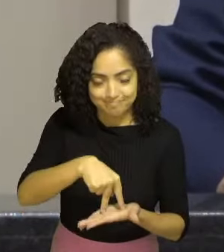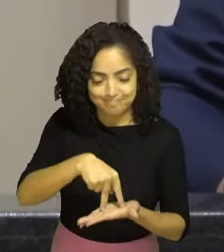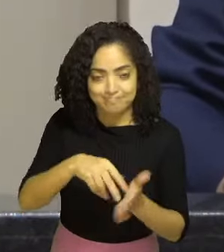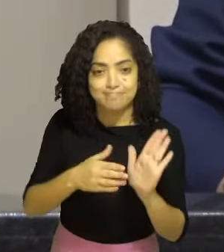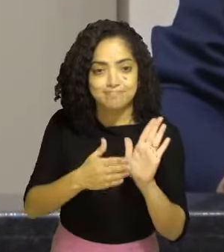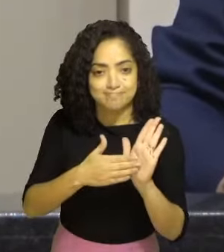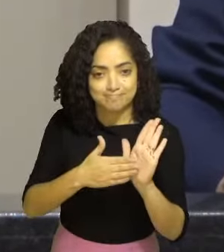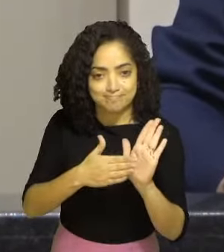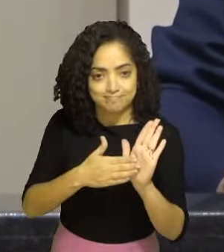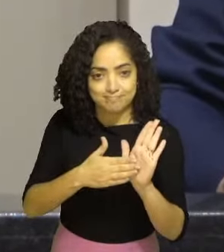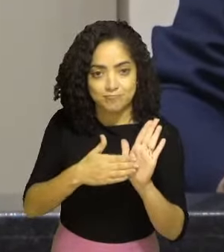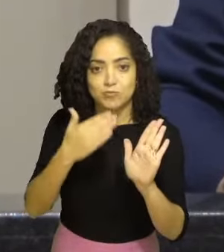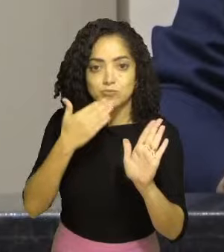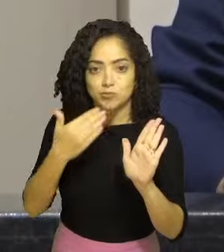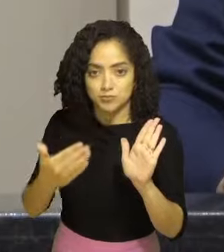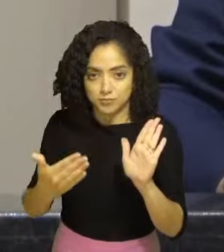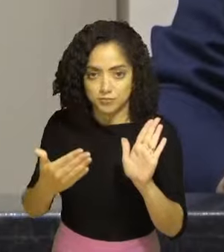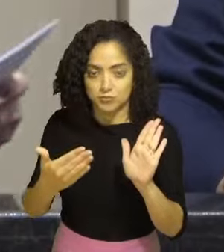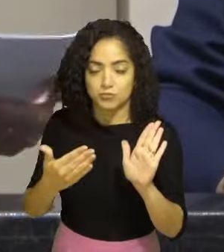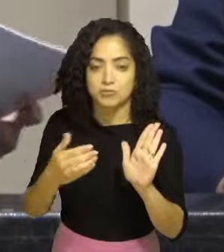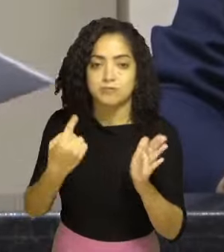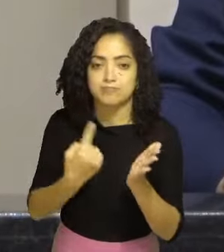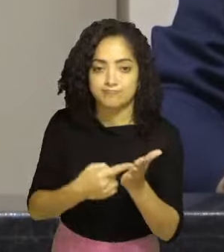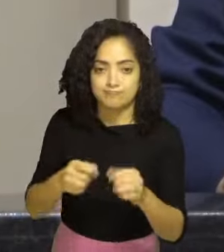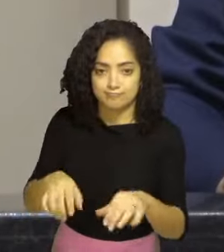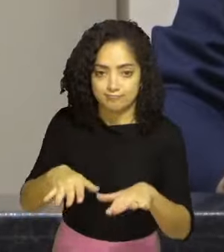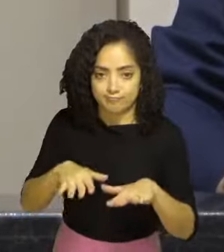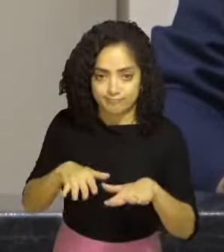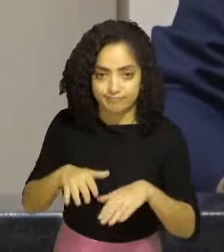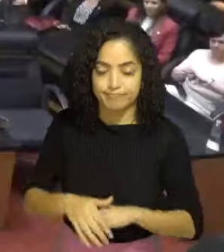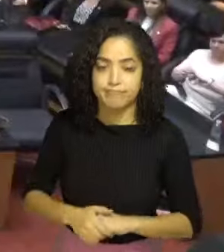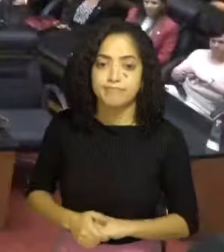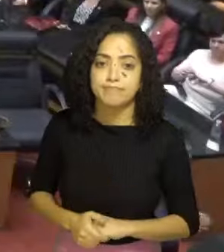do requerimento que ensejou a presente sessão.